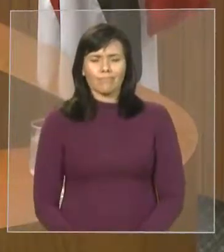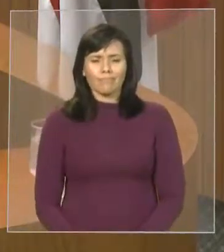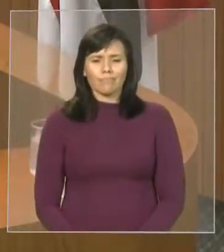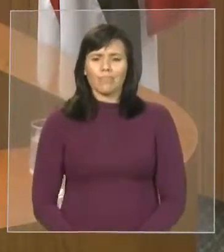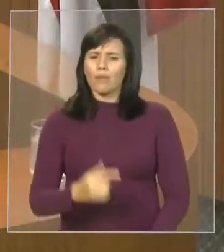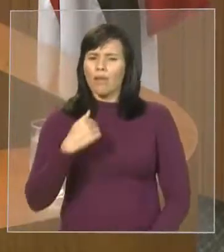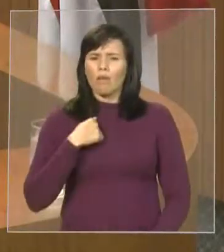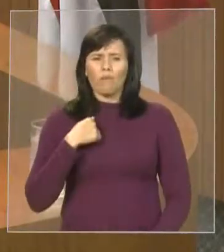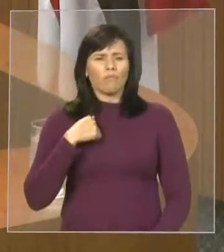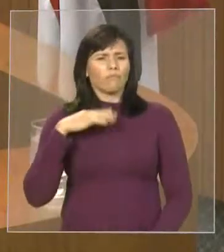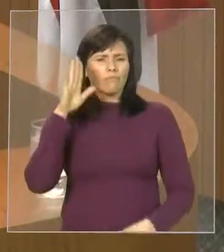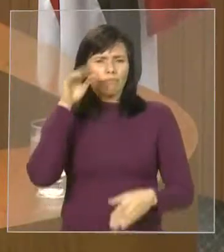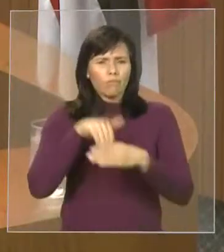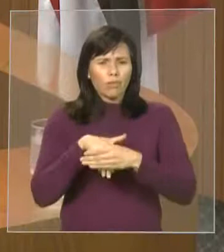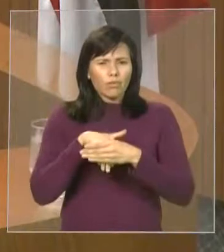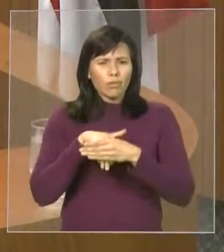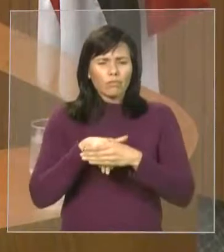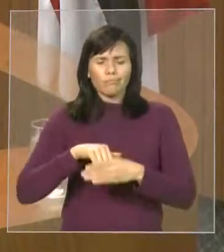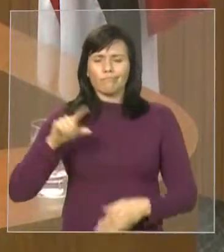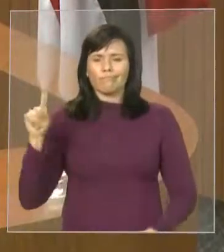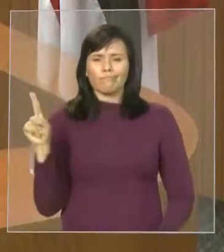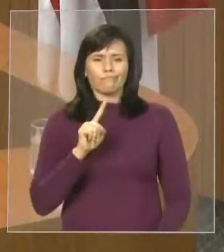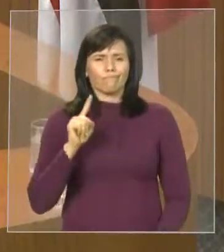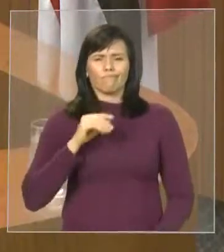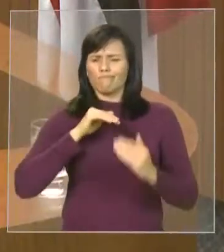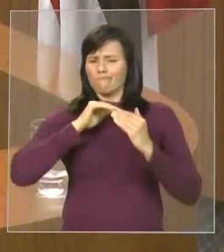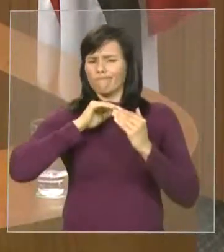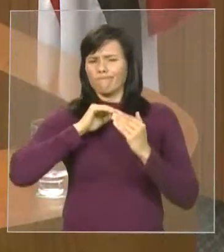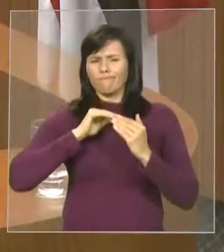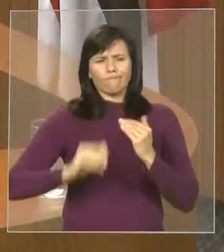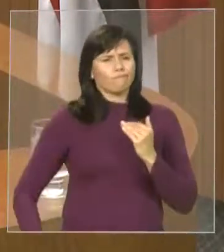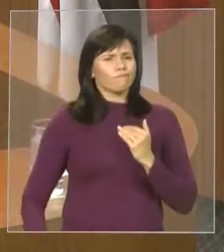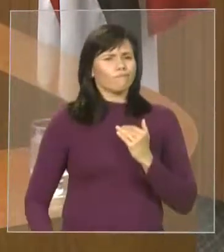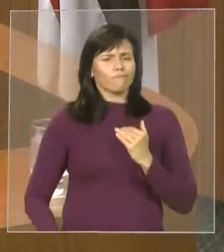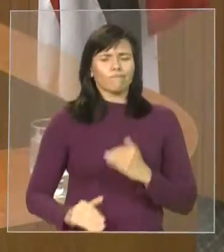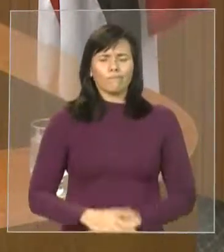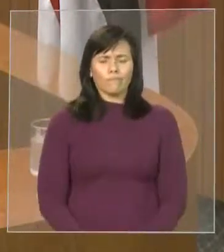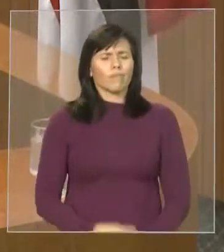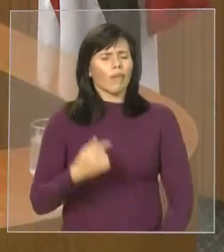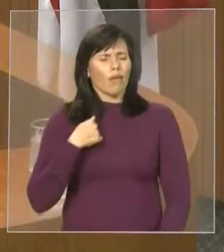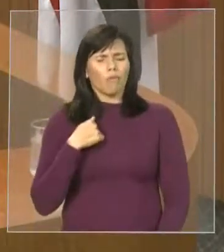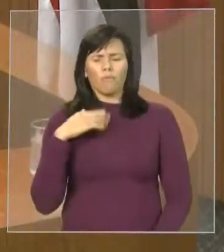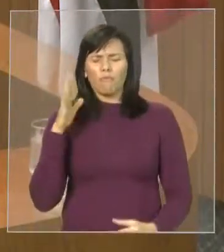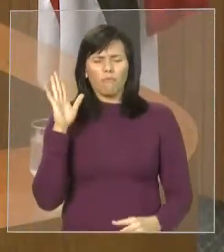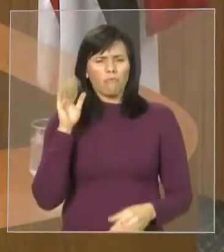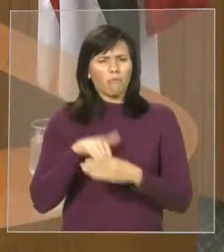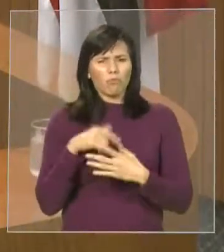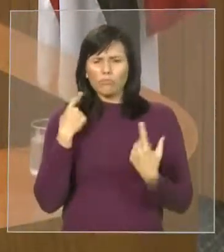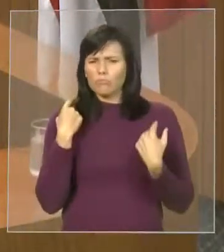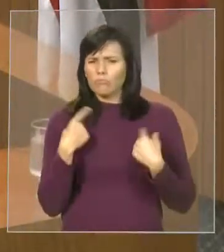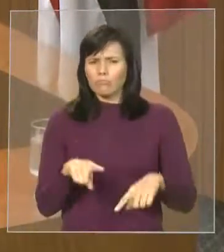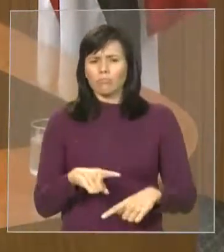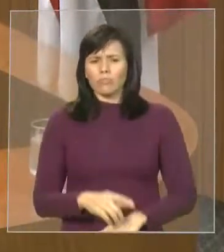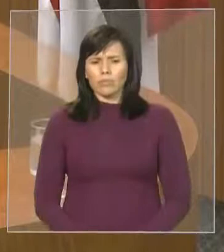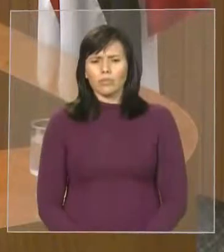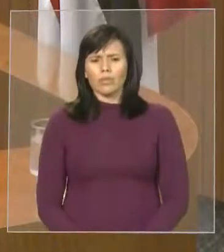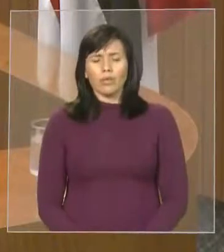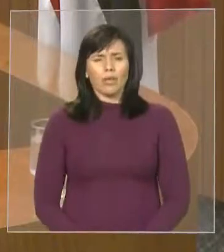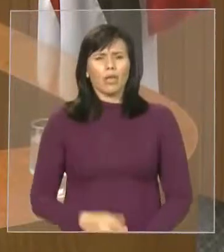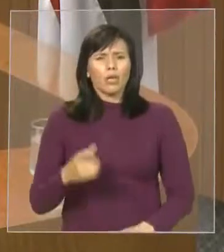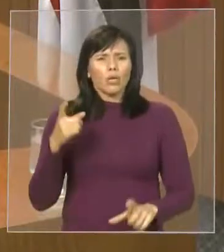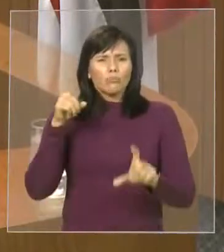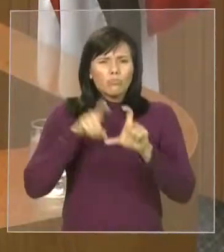do deputado Eduardo Braide. Endividar o Estado, deputado Wellington, em mais de 100 milhões de reais